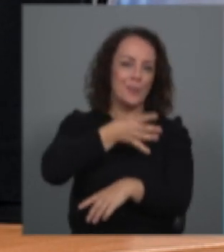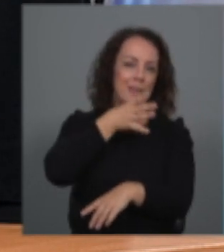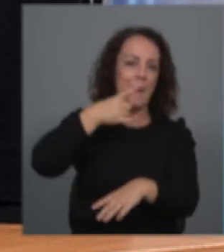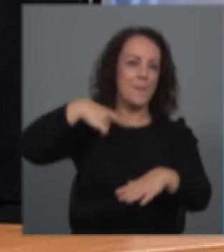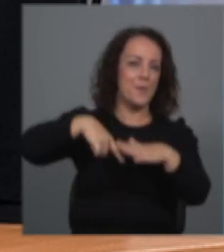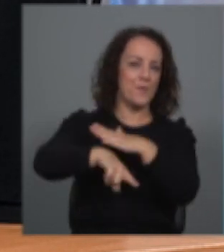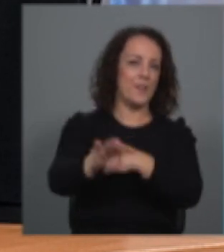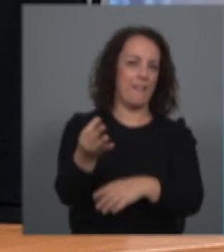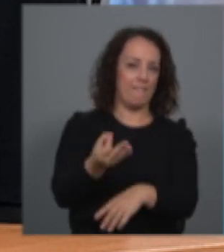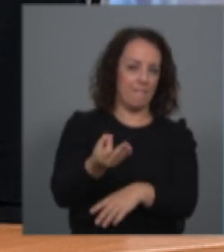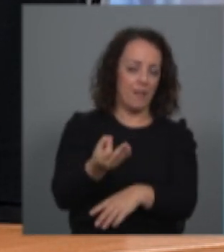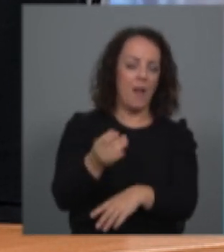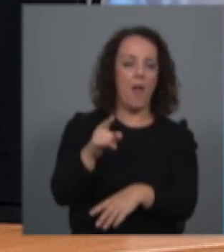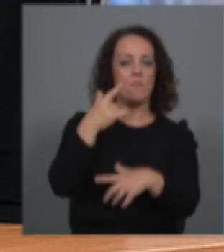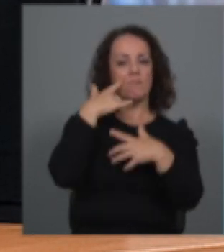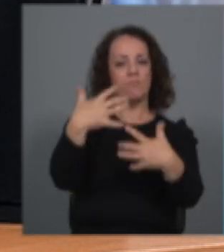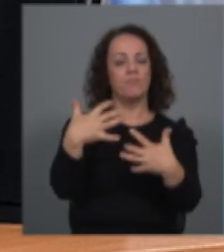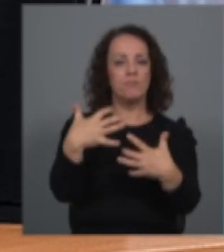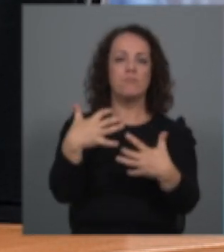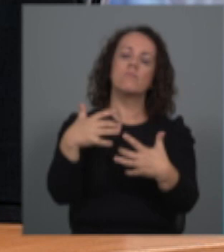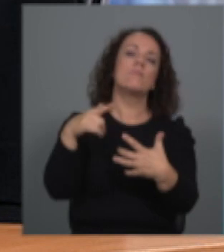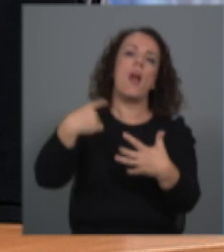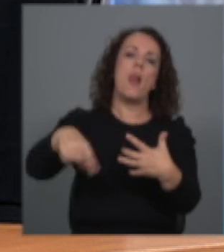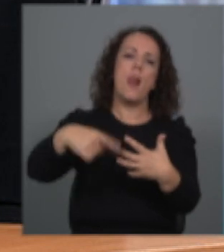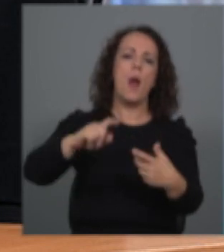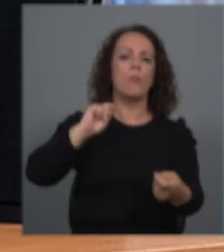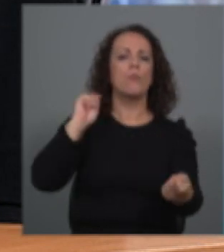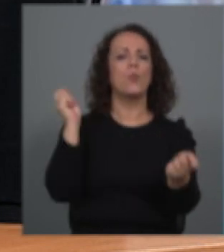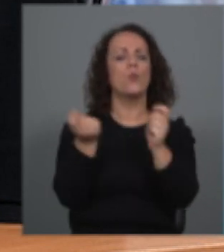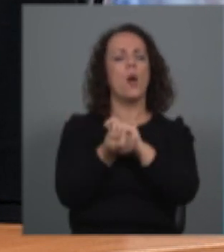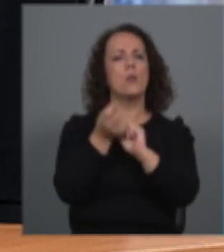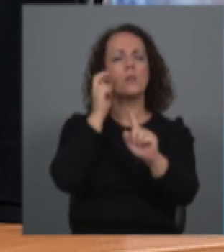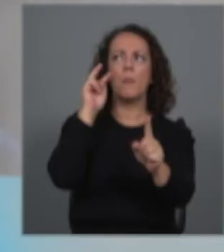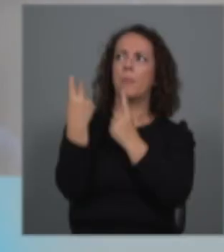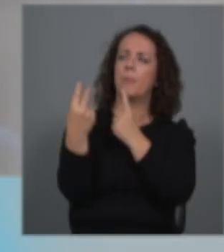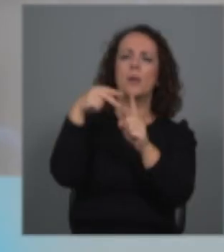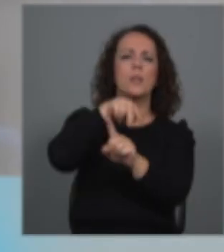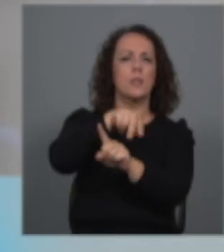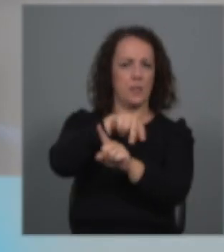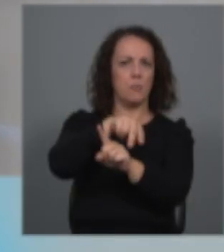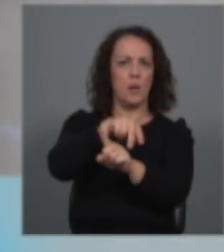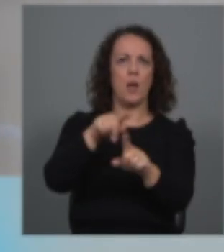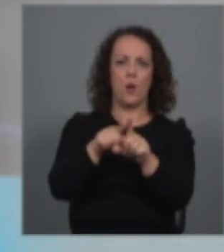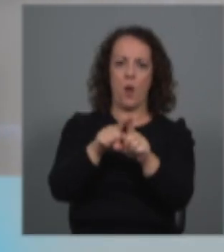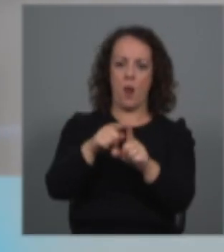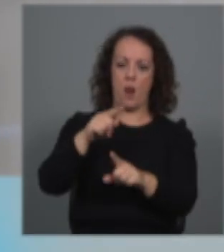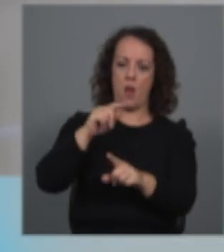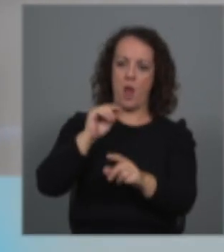aprofundar, mostra também uma mudança de paradigma. Não tanto ajudar os